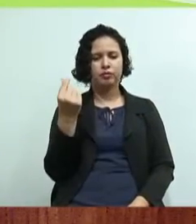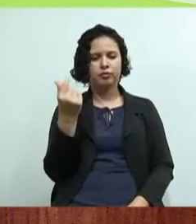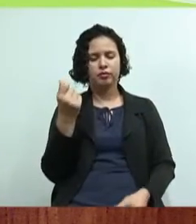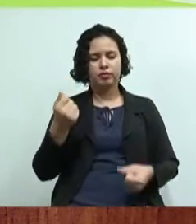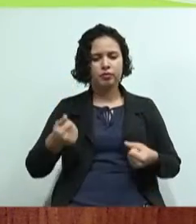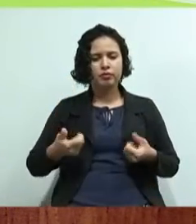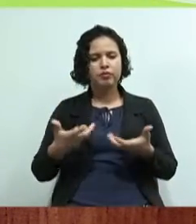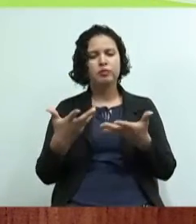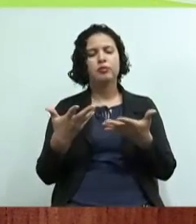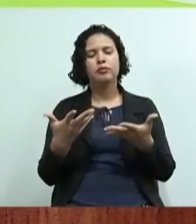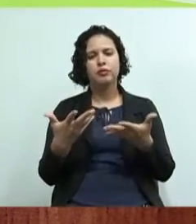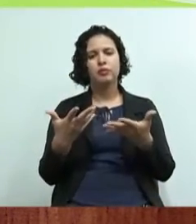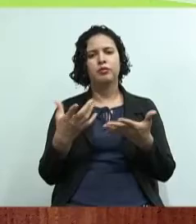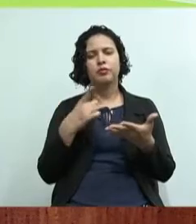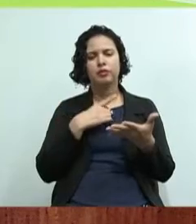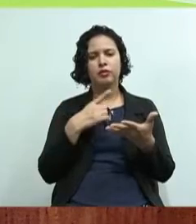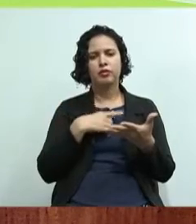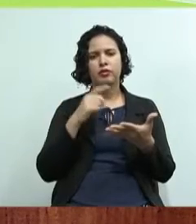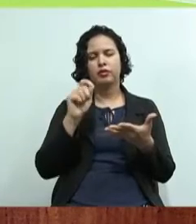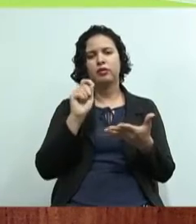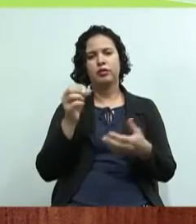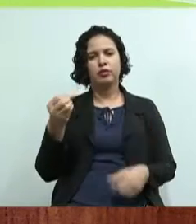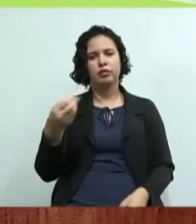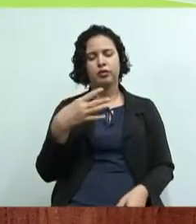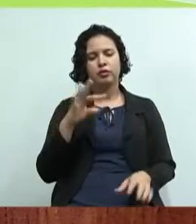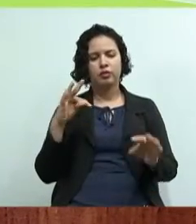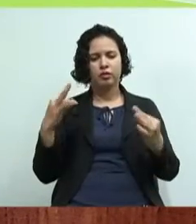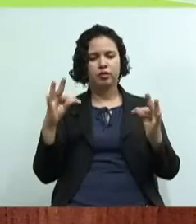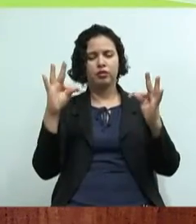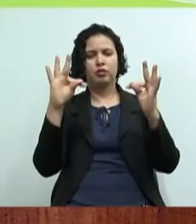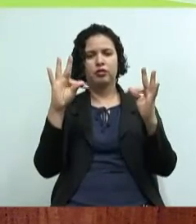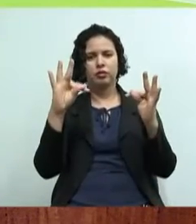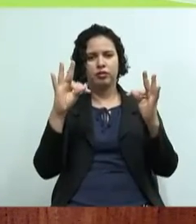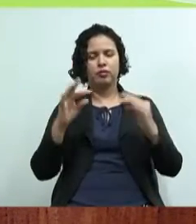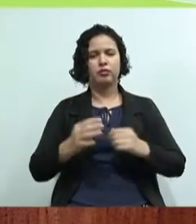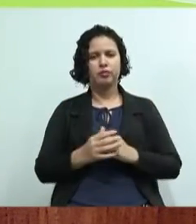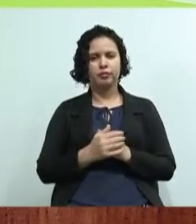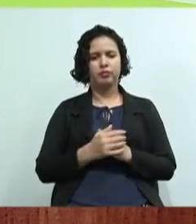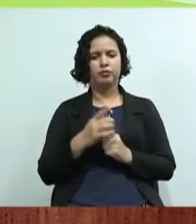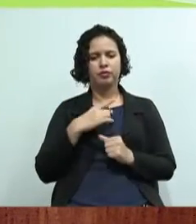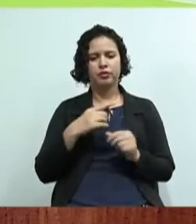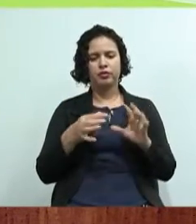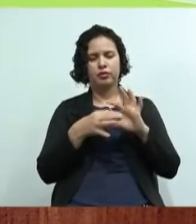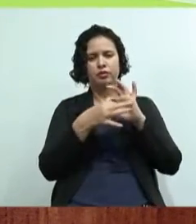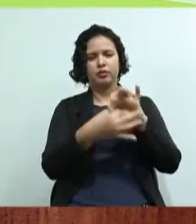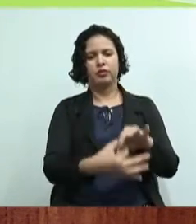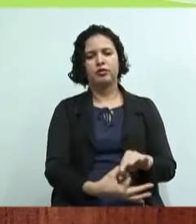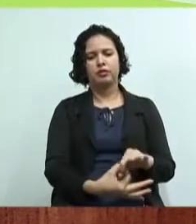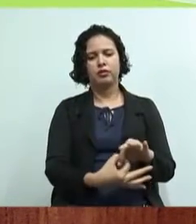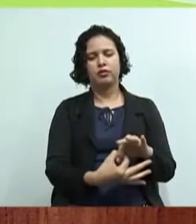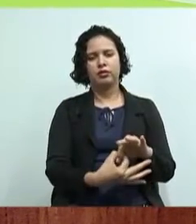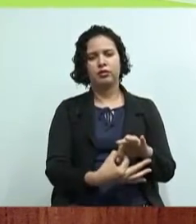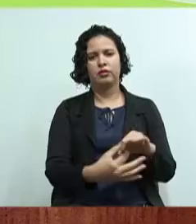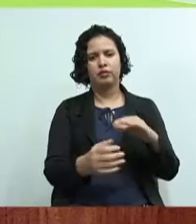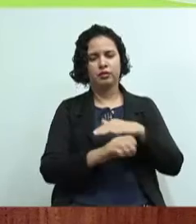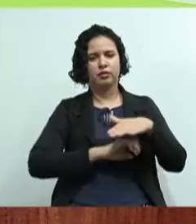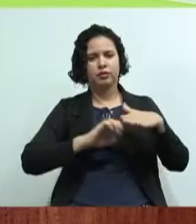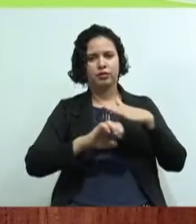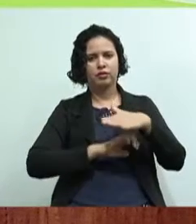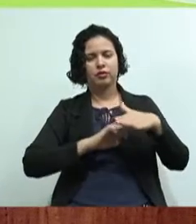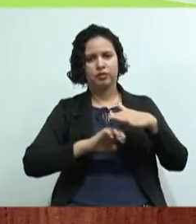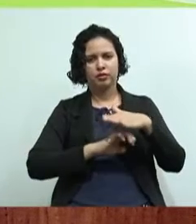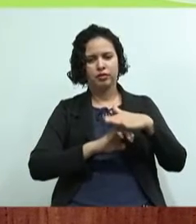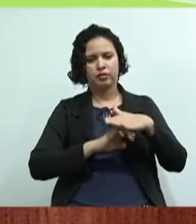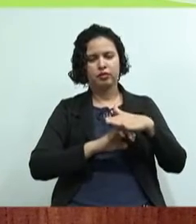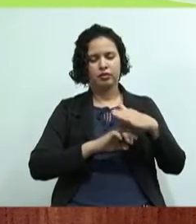e nas oportunidades estava elencado ali a questão de novas tecnologias. Então, e existe uma relação muito clara nisso, né? As empresas, elas tendem